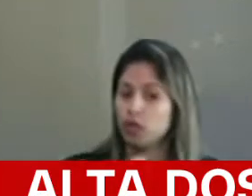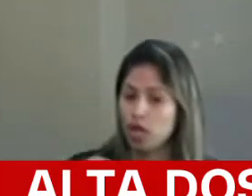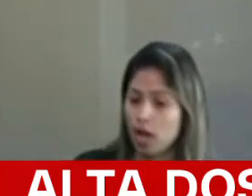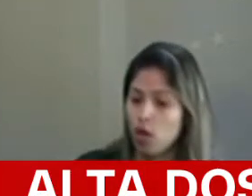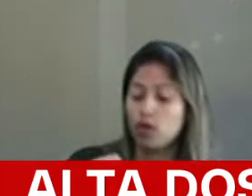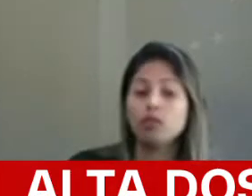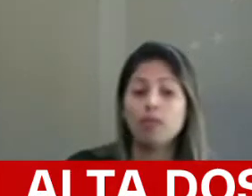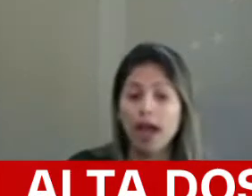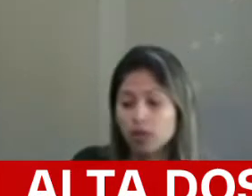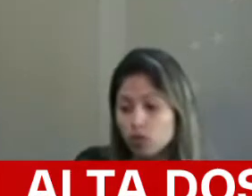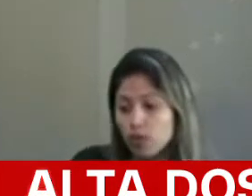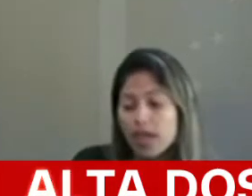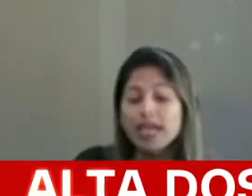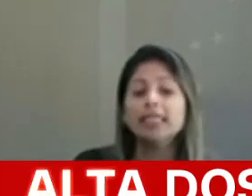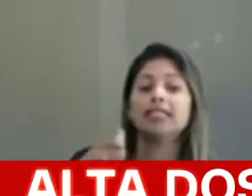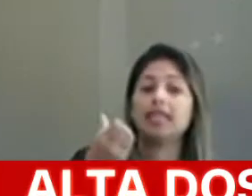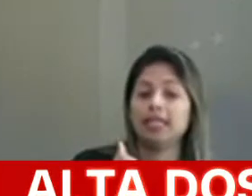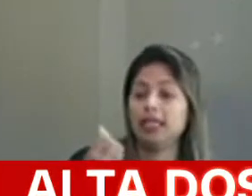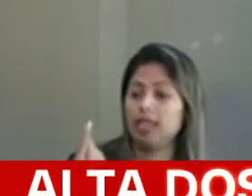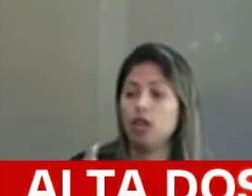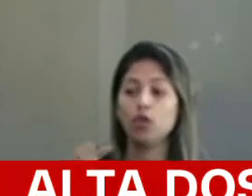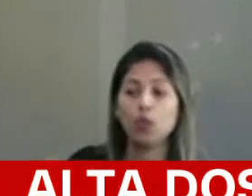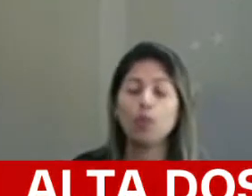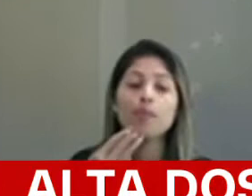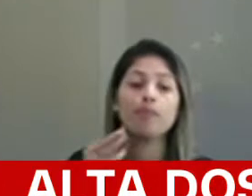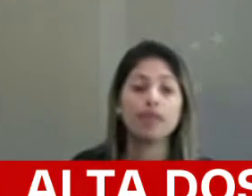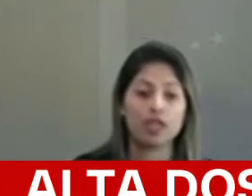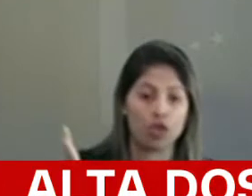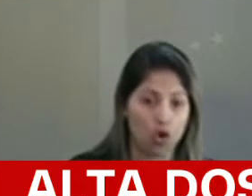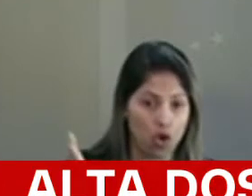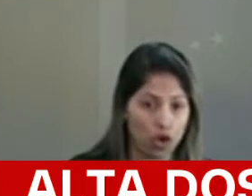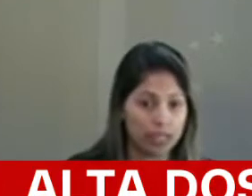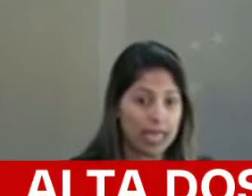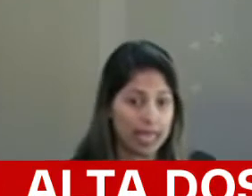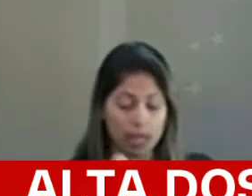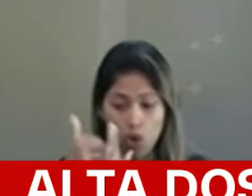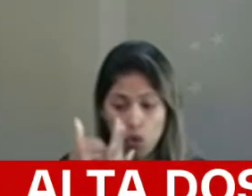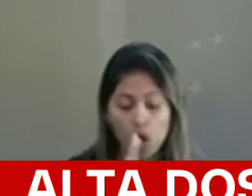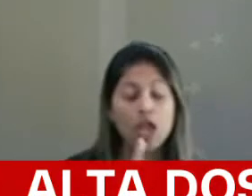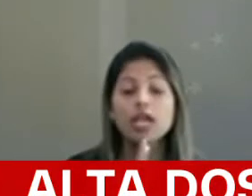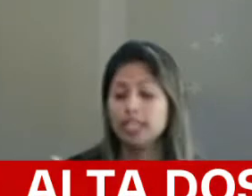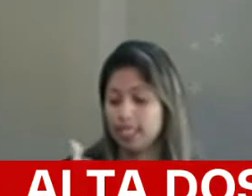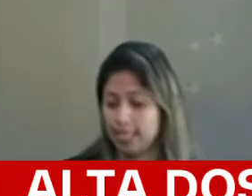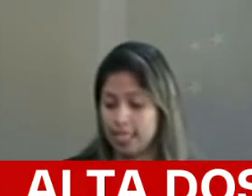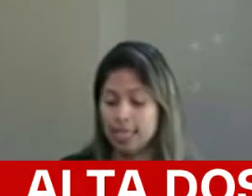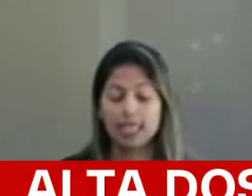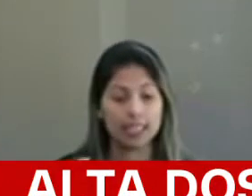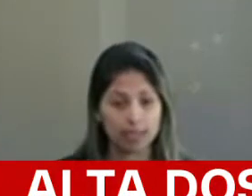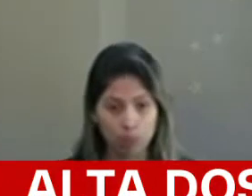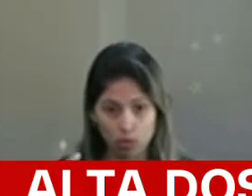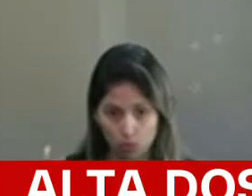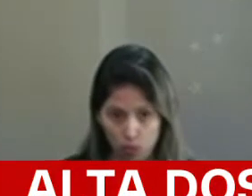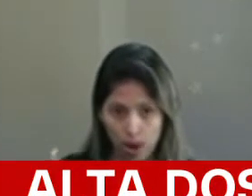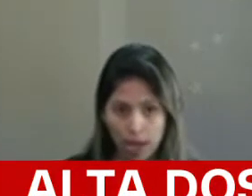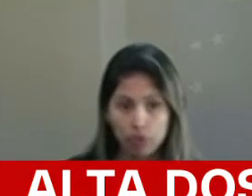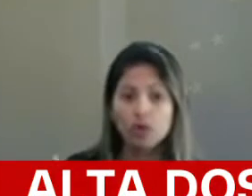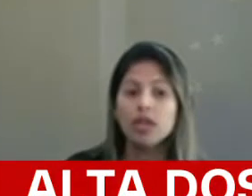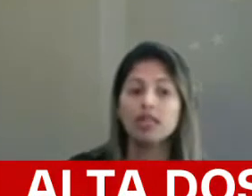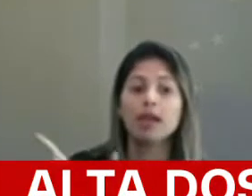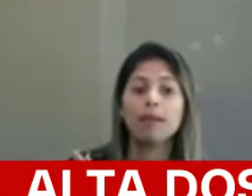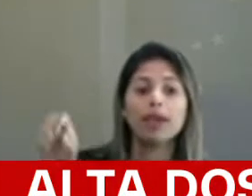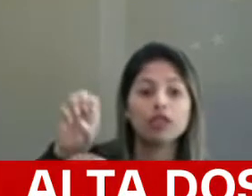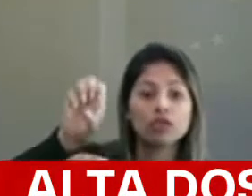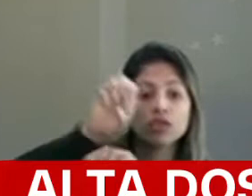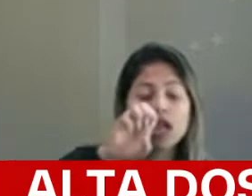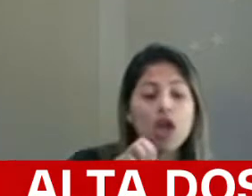impacto financeiro de 61 bilhões, o impacto dos municípios seria de 15,4 e nos estados de